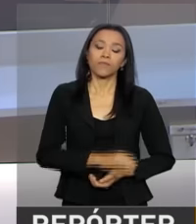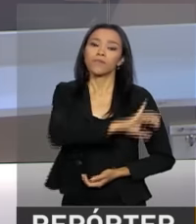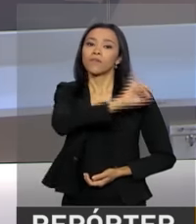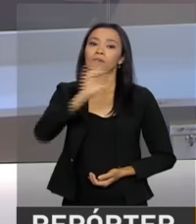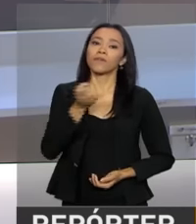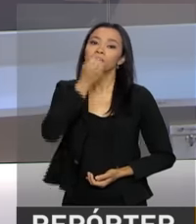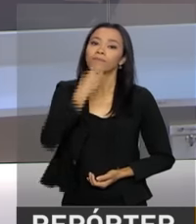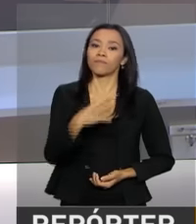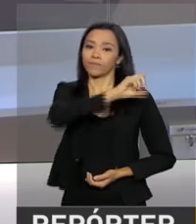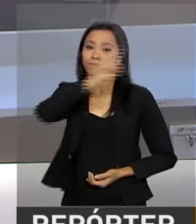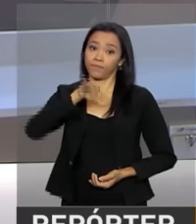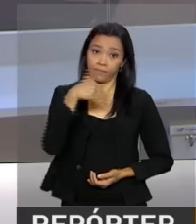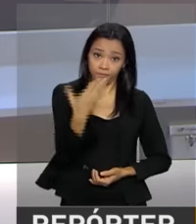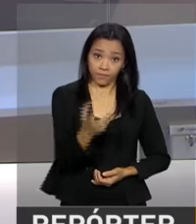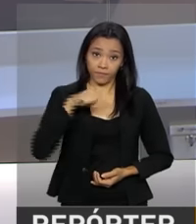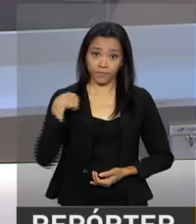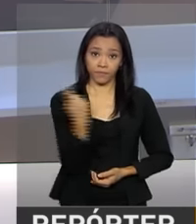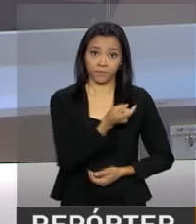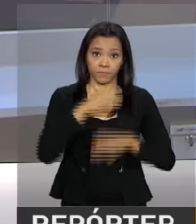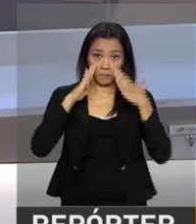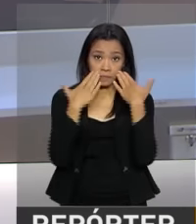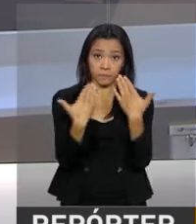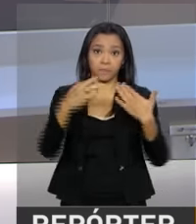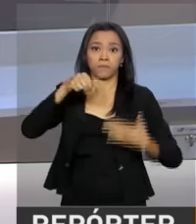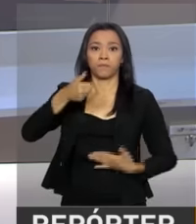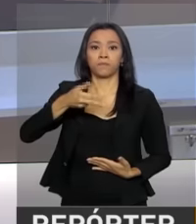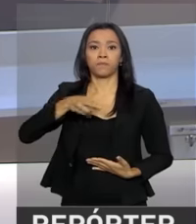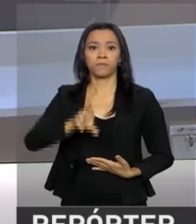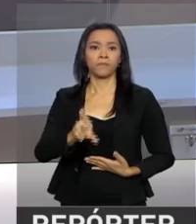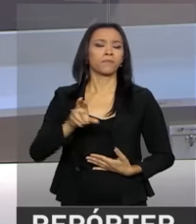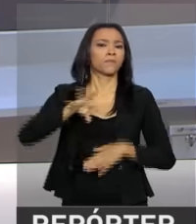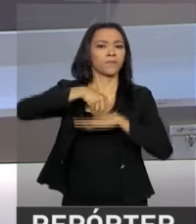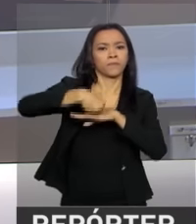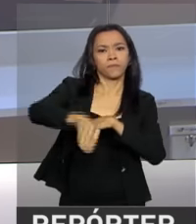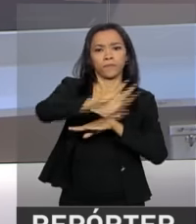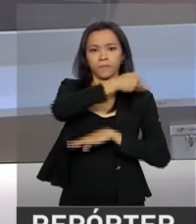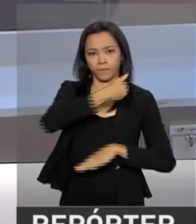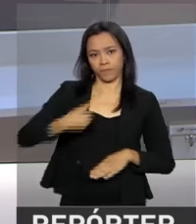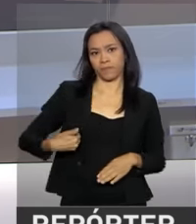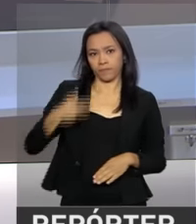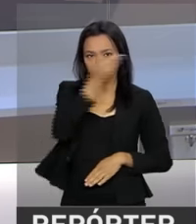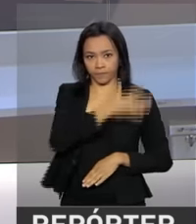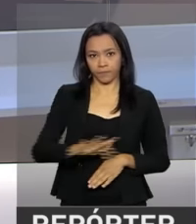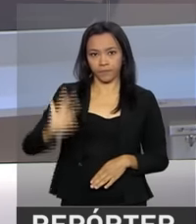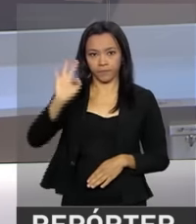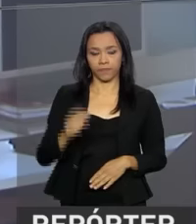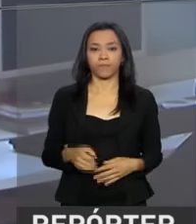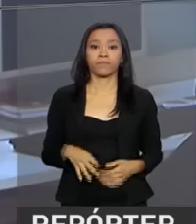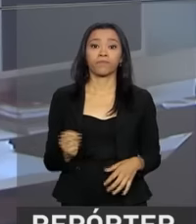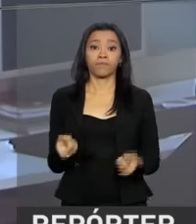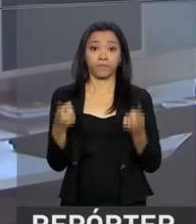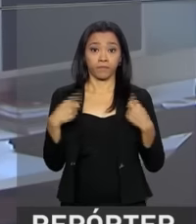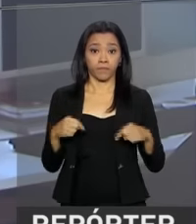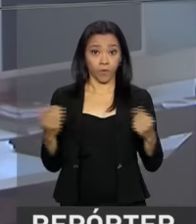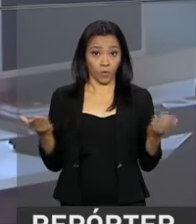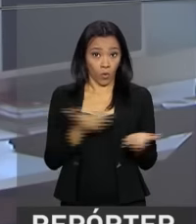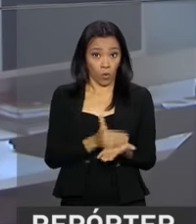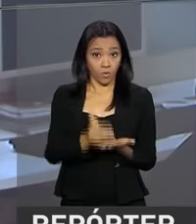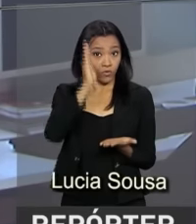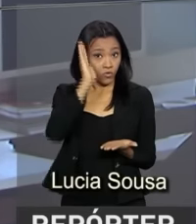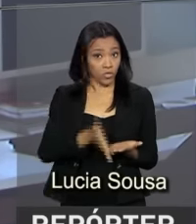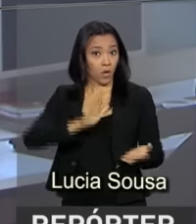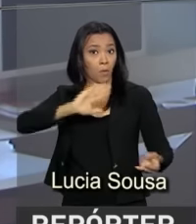Olá bom dia para você estamos de volta com o repórter NBR e as notícias do governo federal começou o